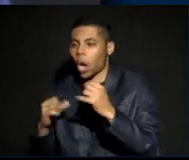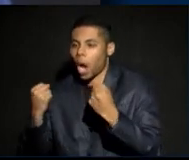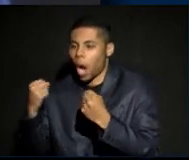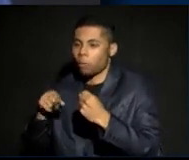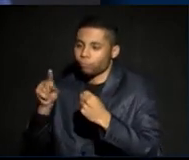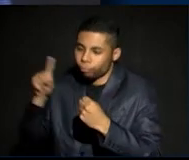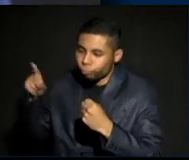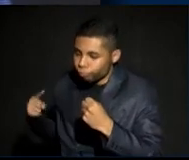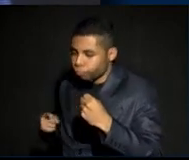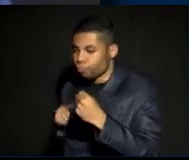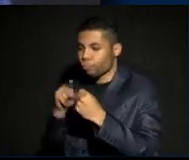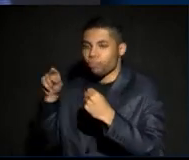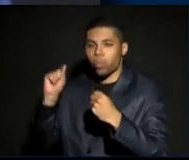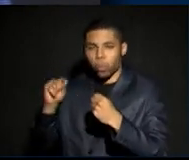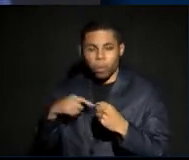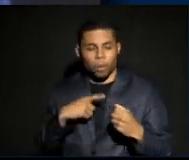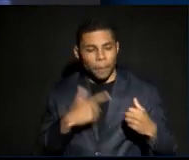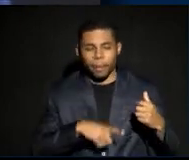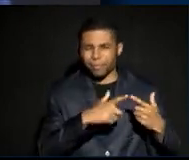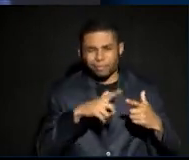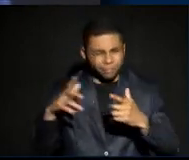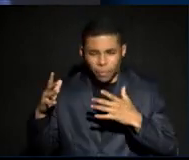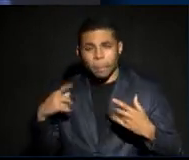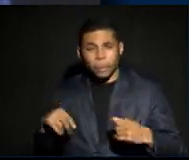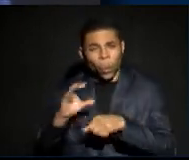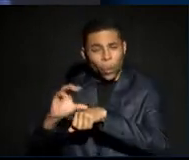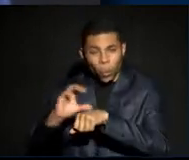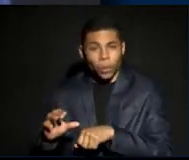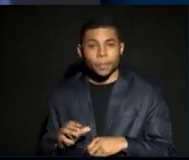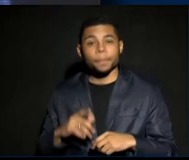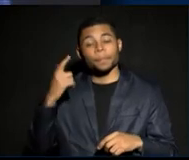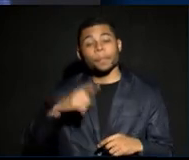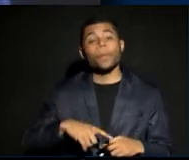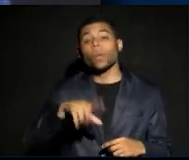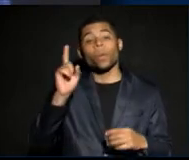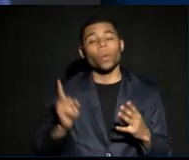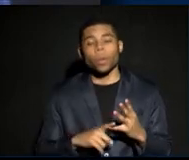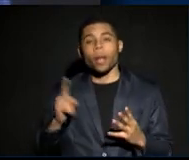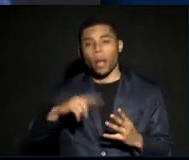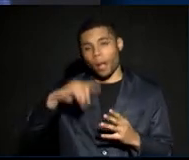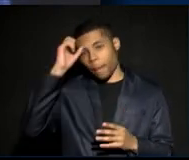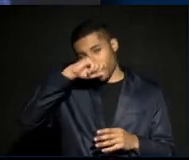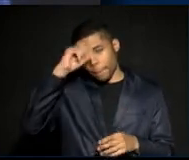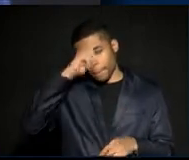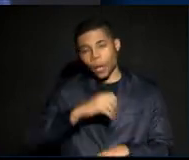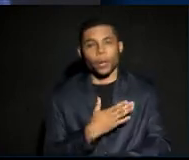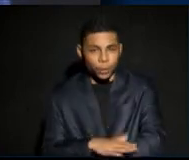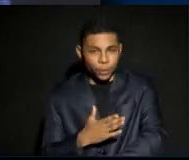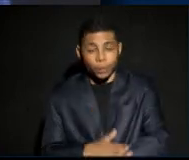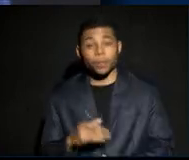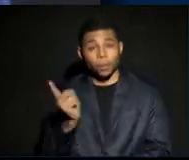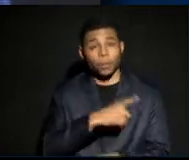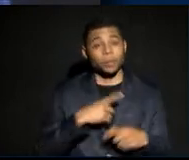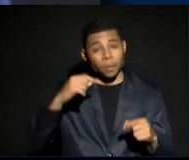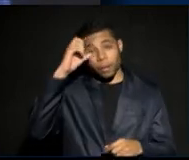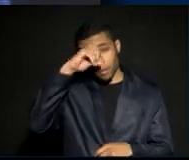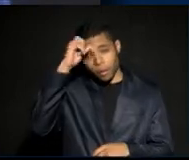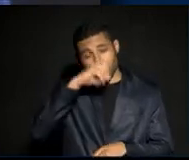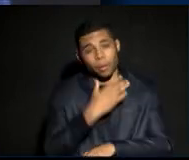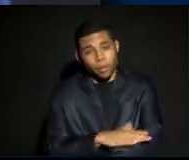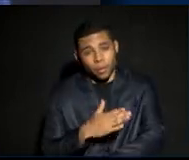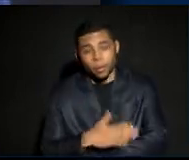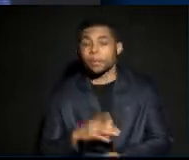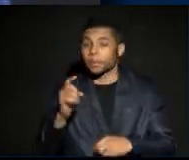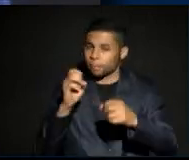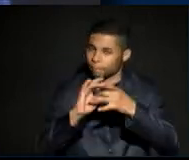olhar a vocação de cada região é fundamental a gente quer trabalhar com os programas de aprendiz a gente precisa abrir a